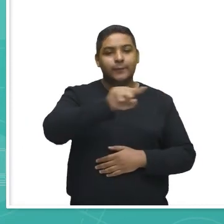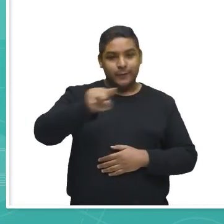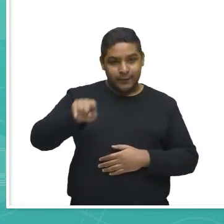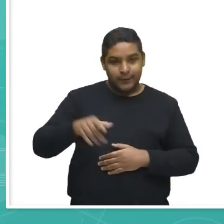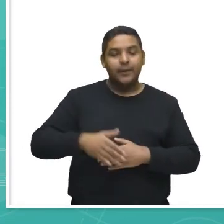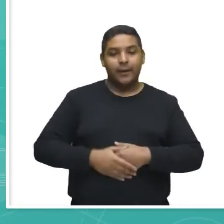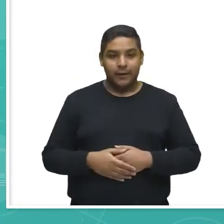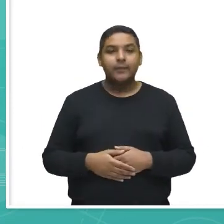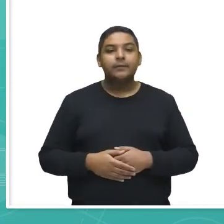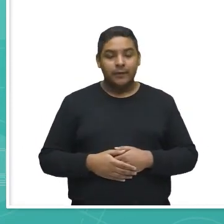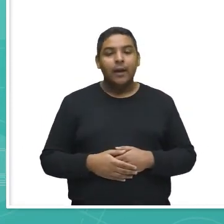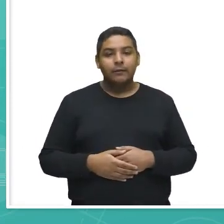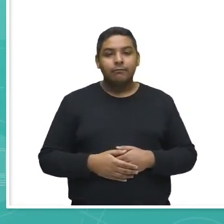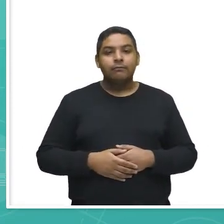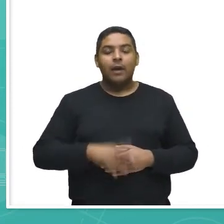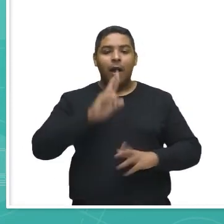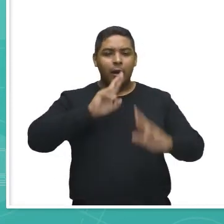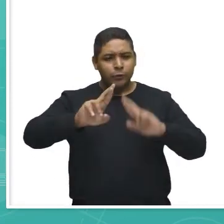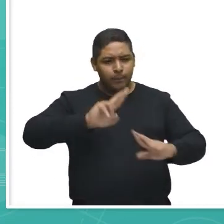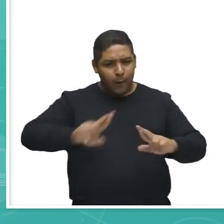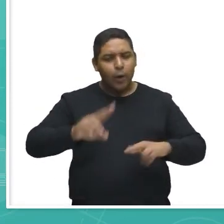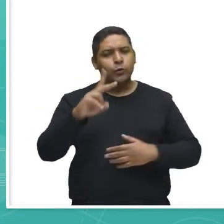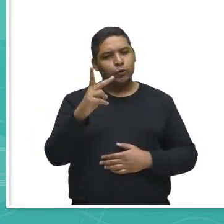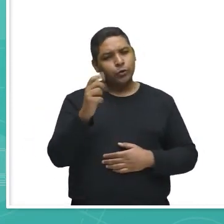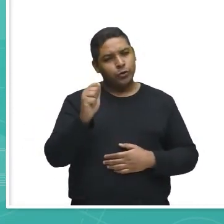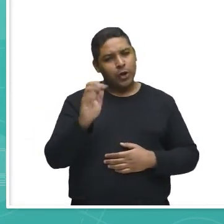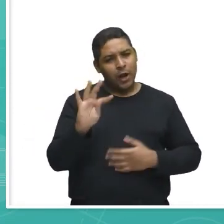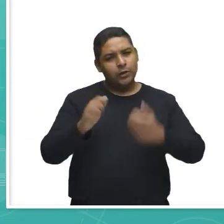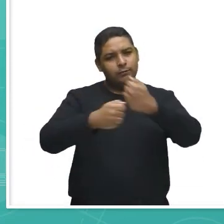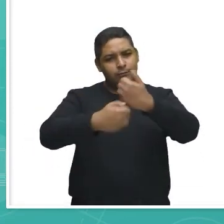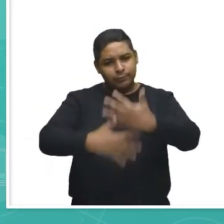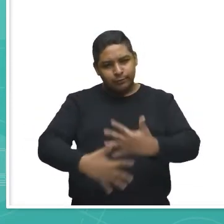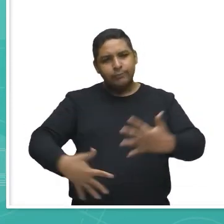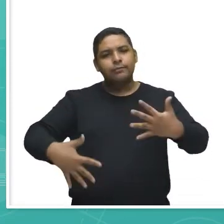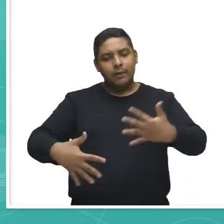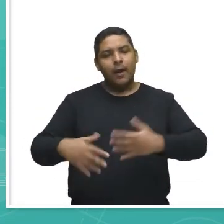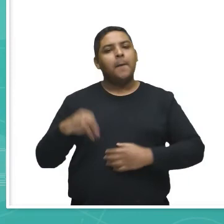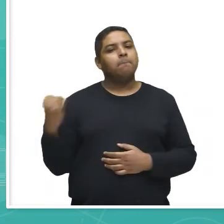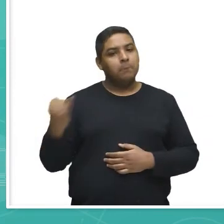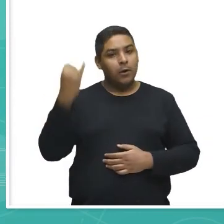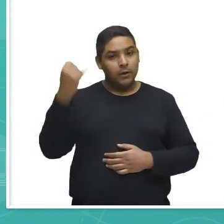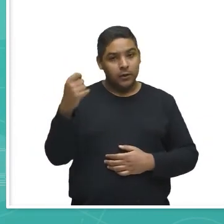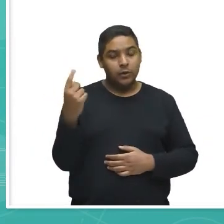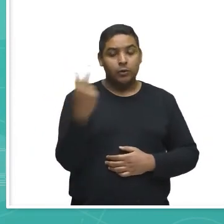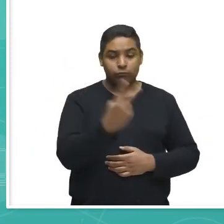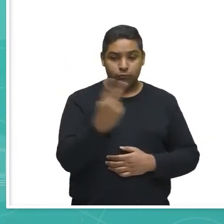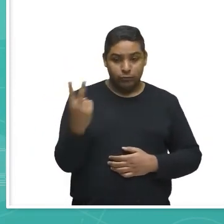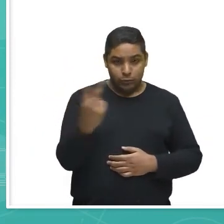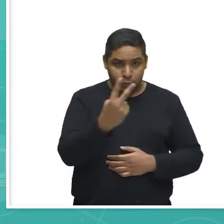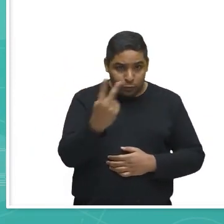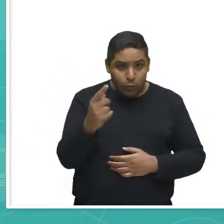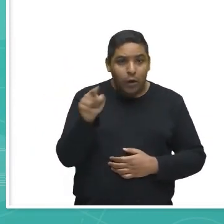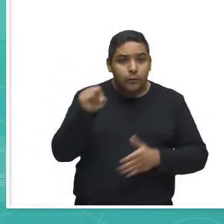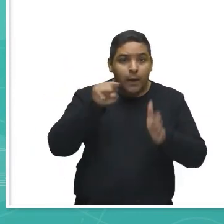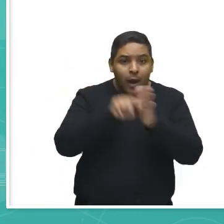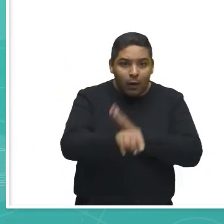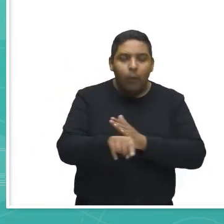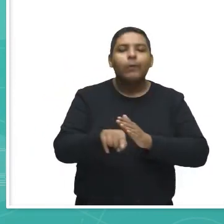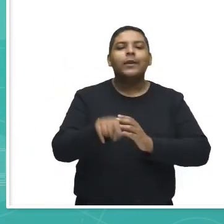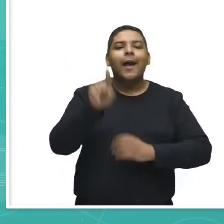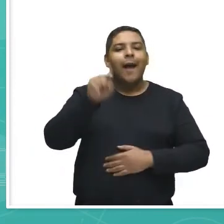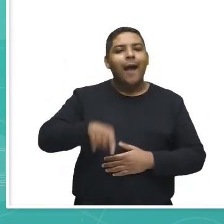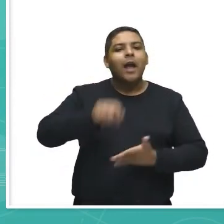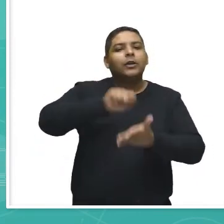no chat, escrevam as respostas de vocês. Essas duas questões, elas são de escrever, então vocês vão ter que aí